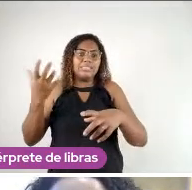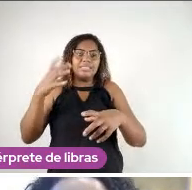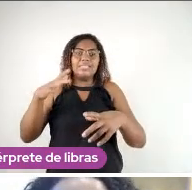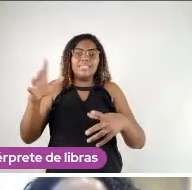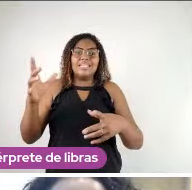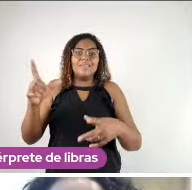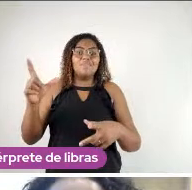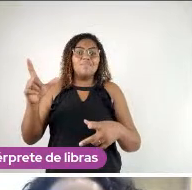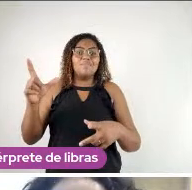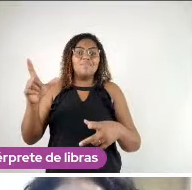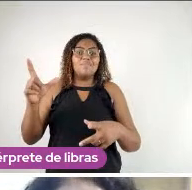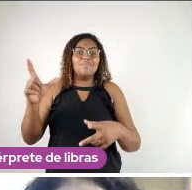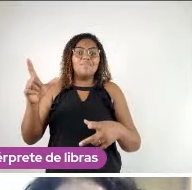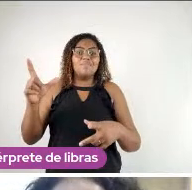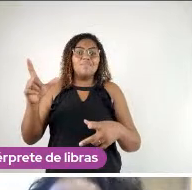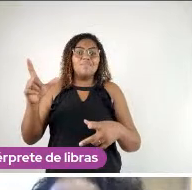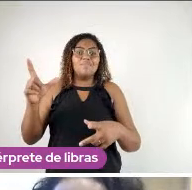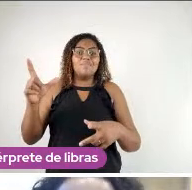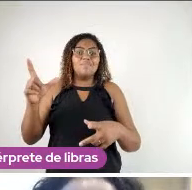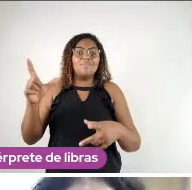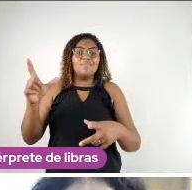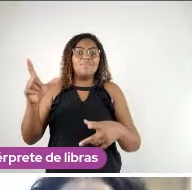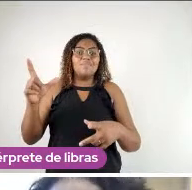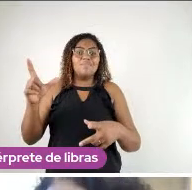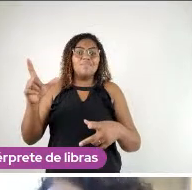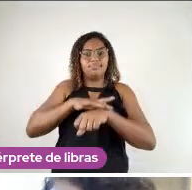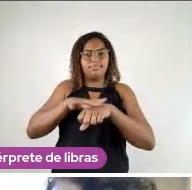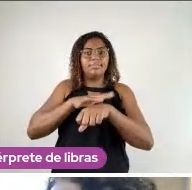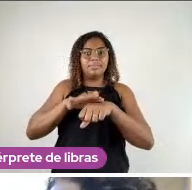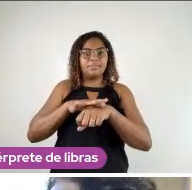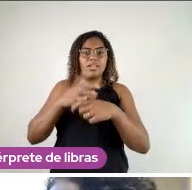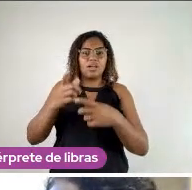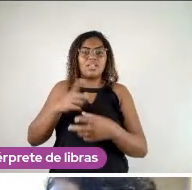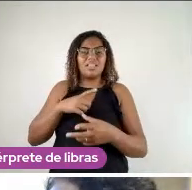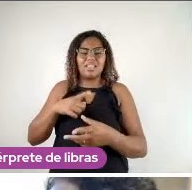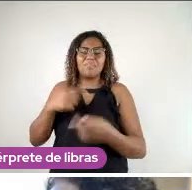Então, é importante ter uma maior equidade, né, de recursos para poder estudar